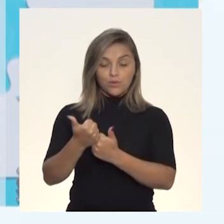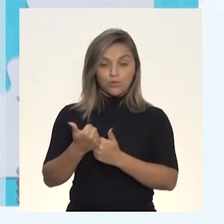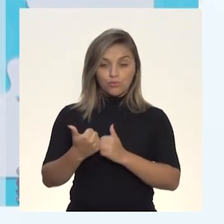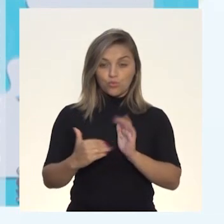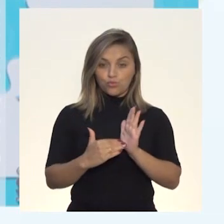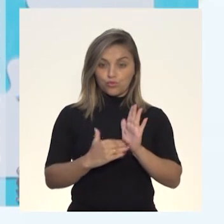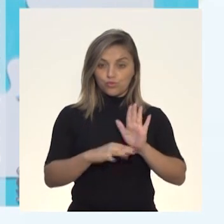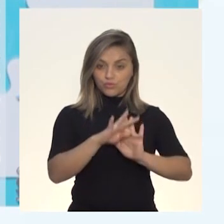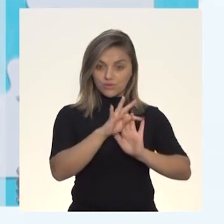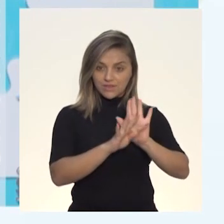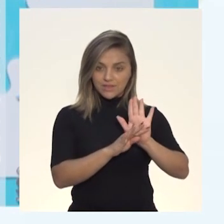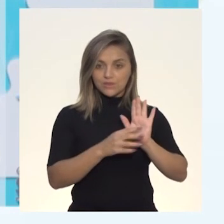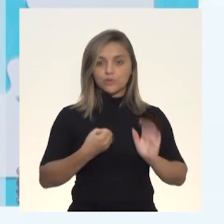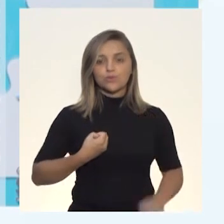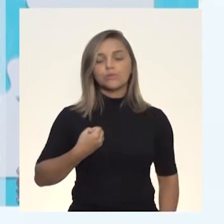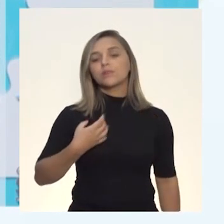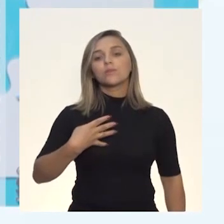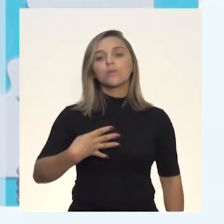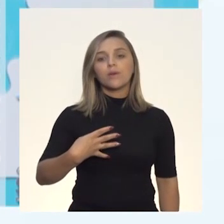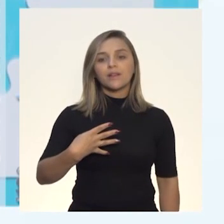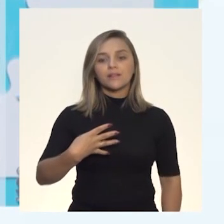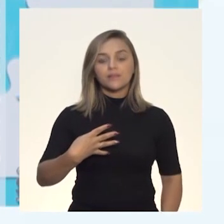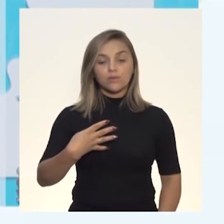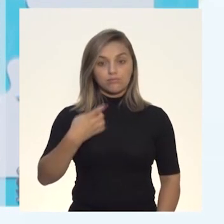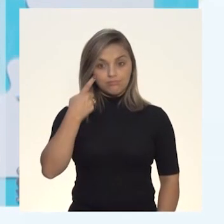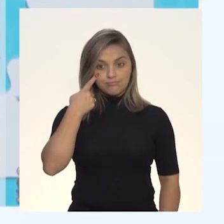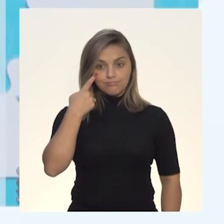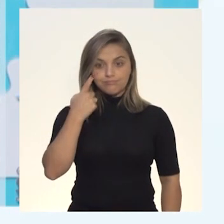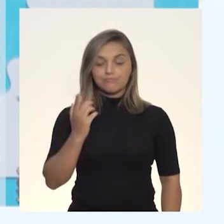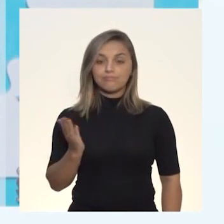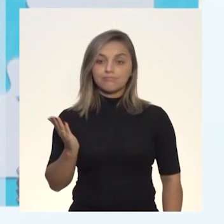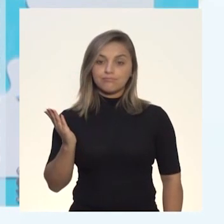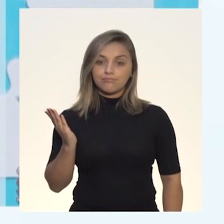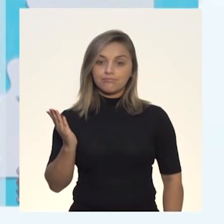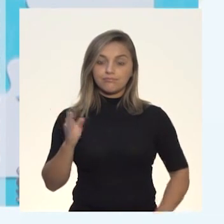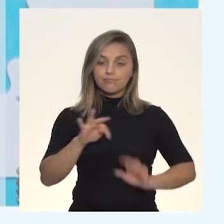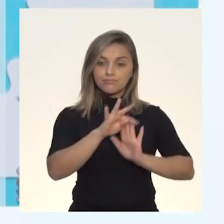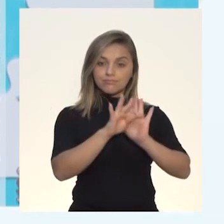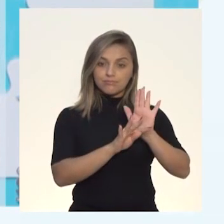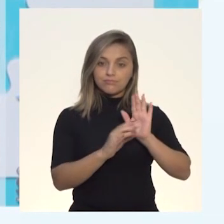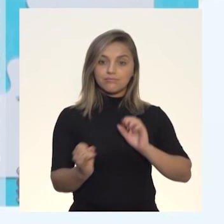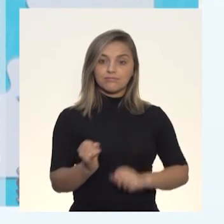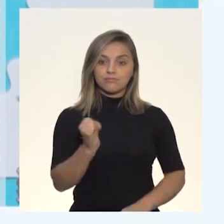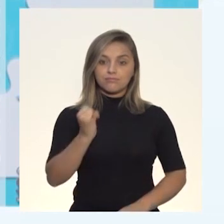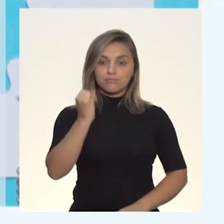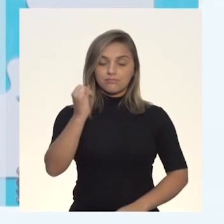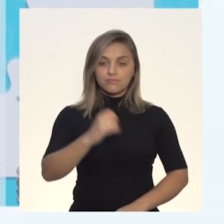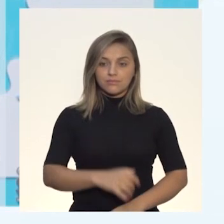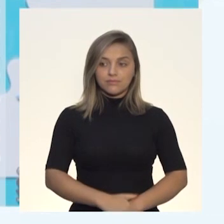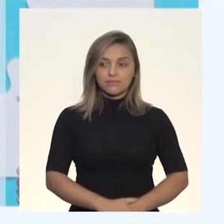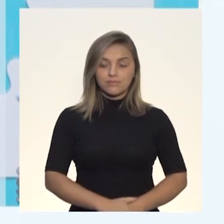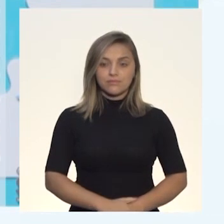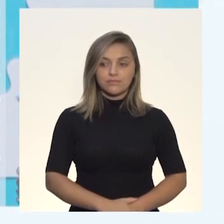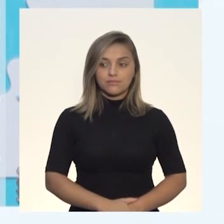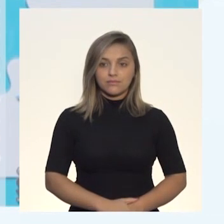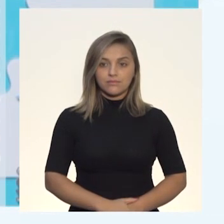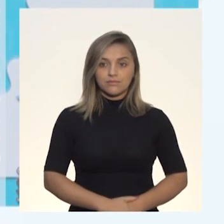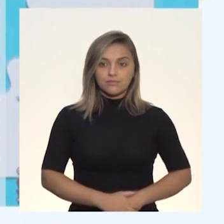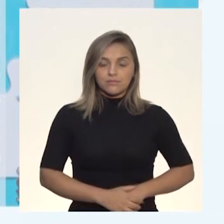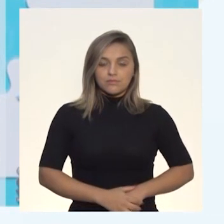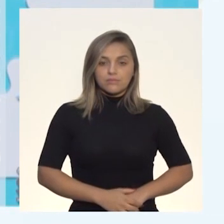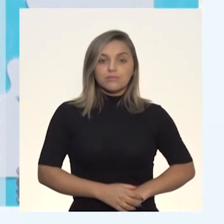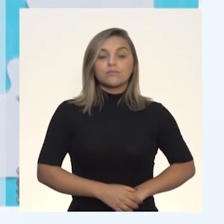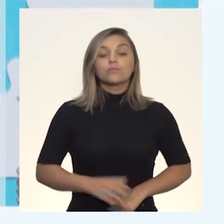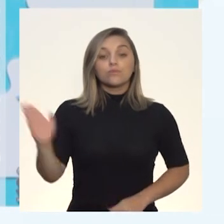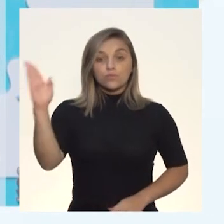número 4. Olha como esse texto é importante. O Brasil já teve um parque exibidor vigoroso e descentralizado,